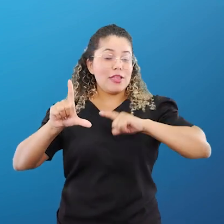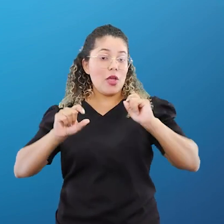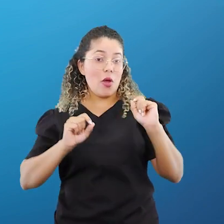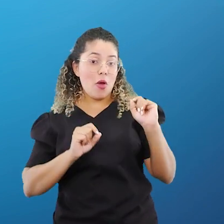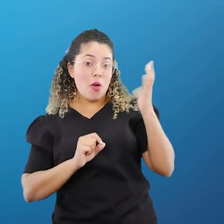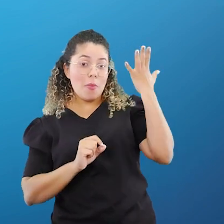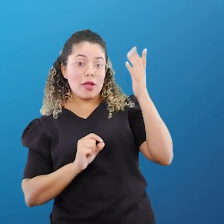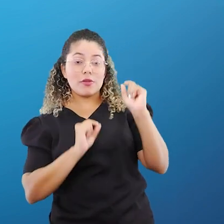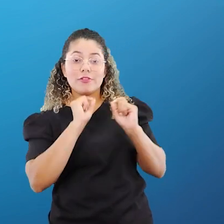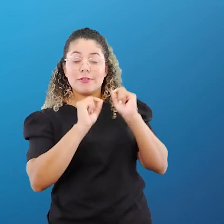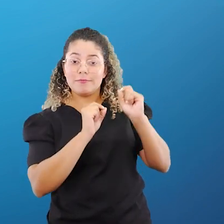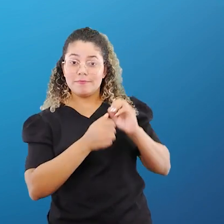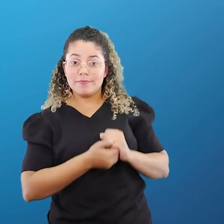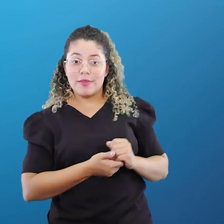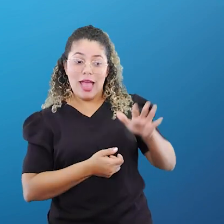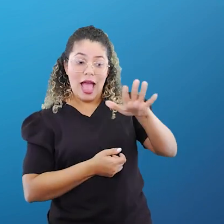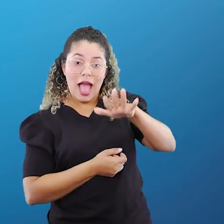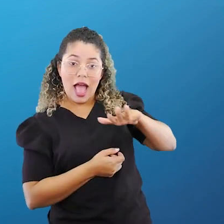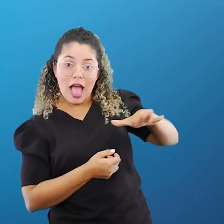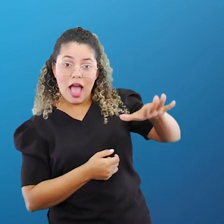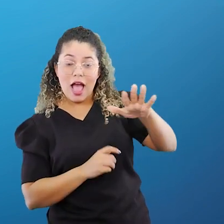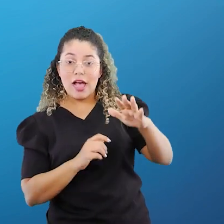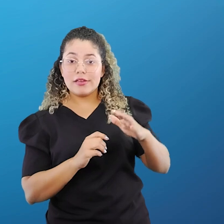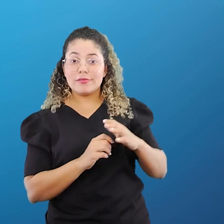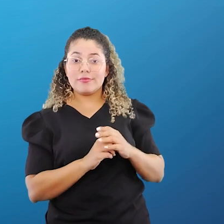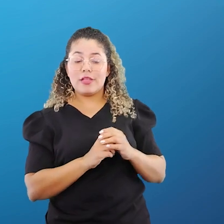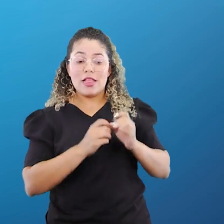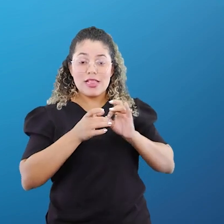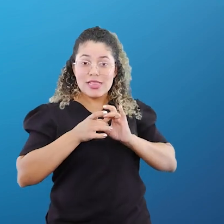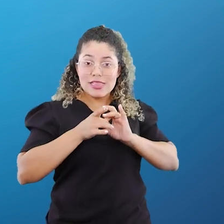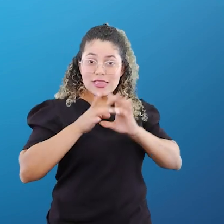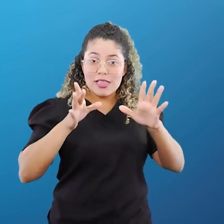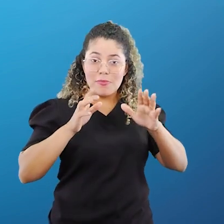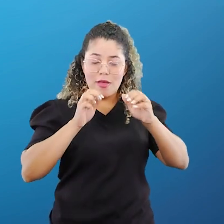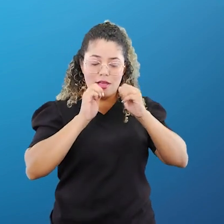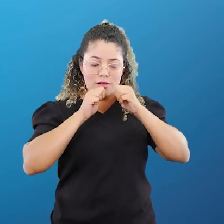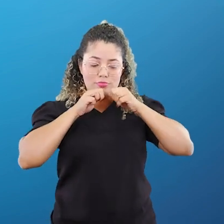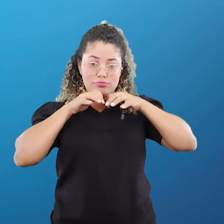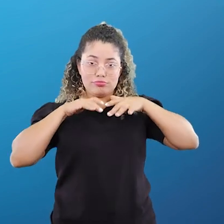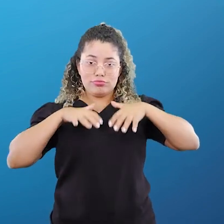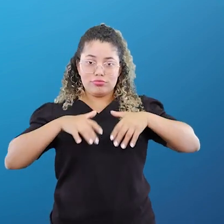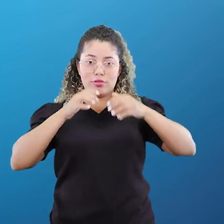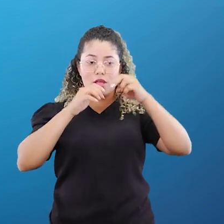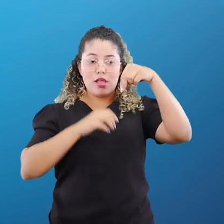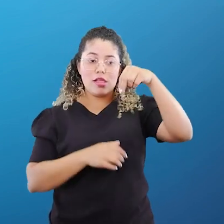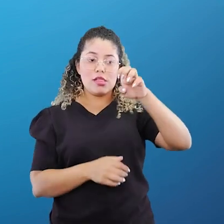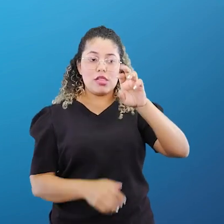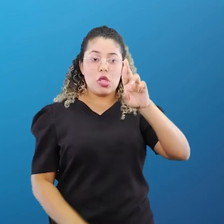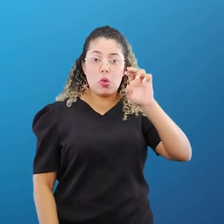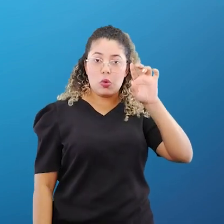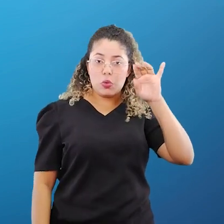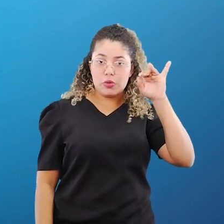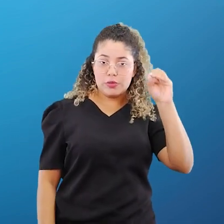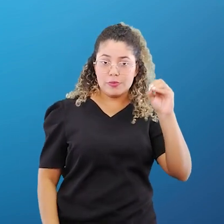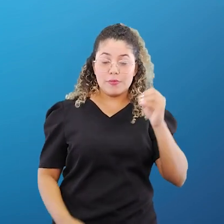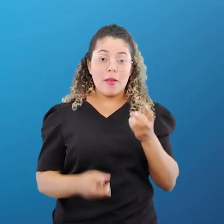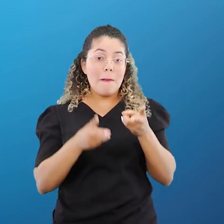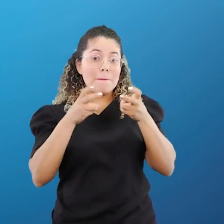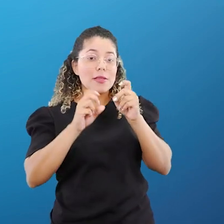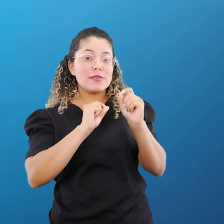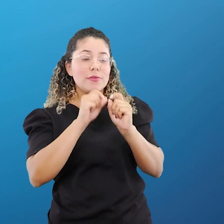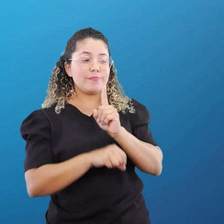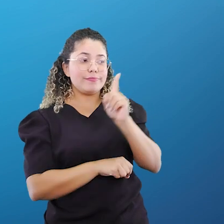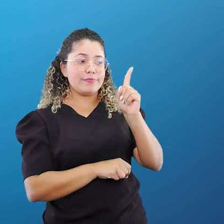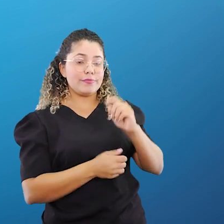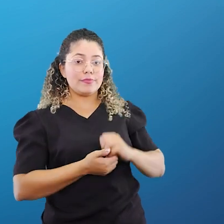acontece a sinapse, né? Região que liberada os neurotransmissores dos nossos neurônios, que são as células nervosas. Perceba